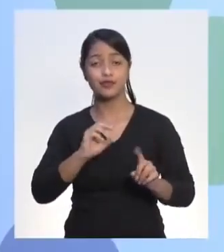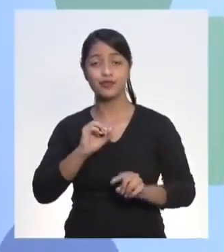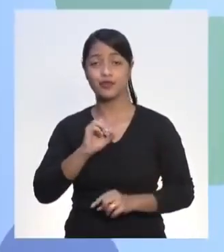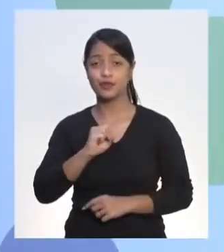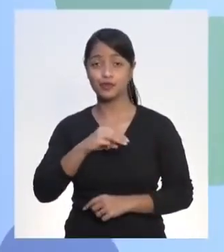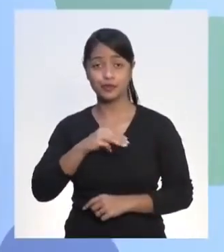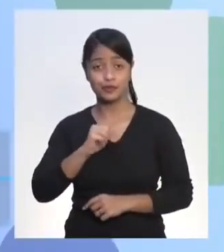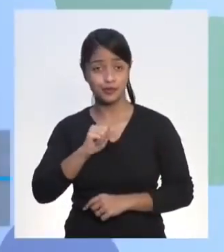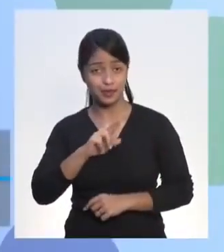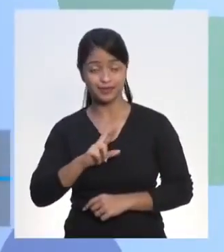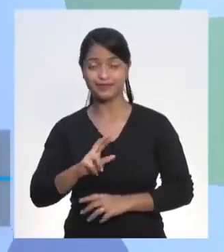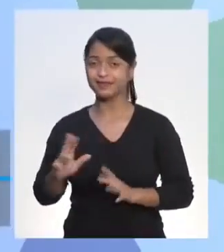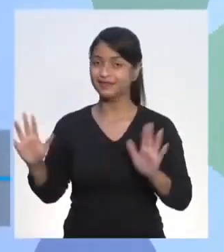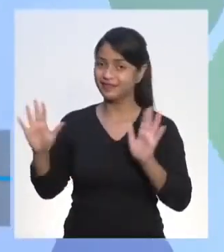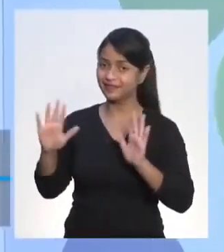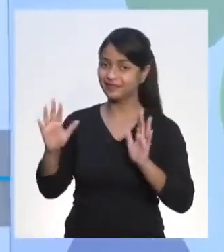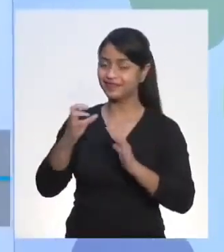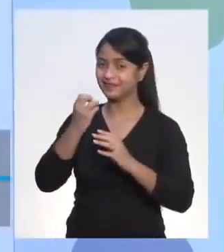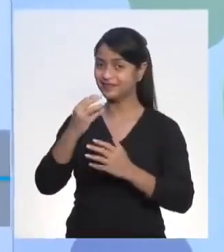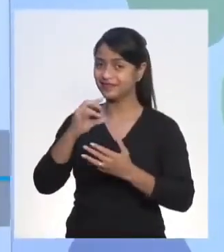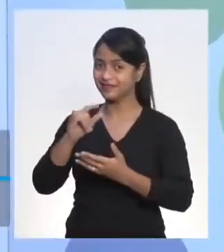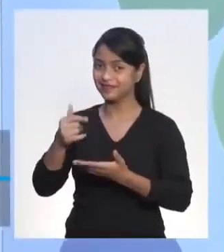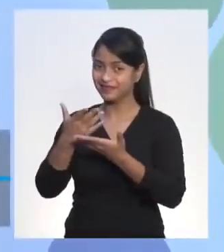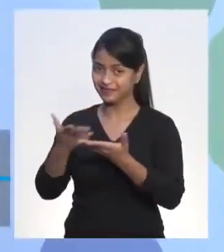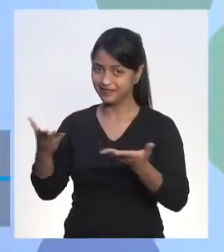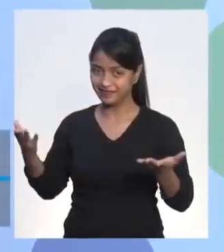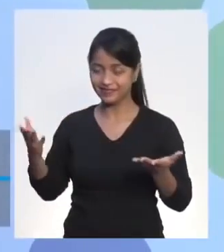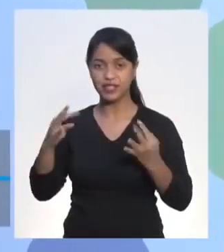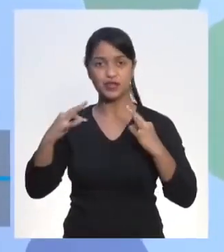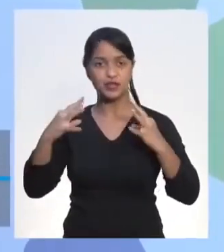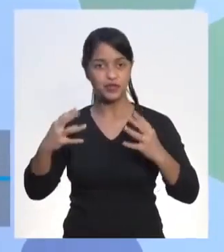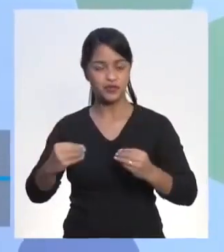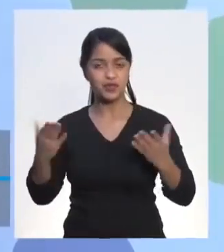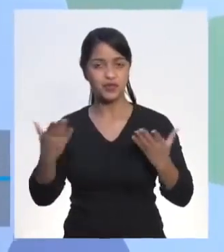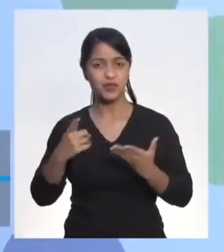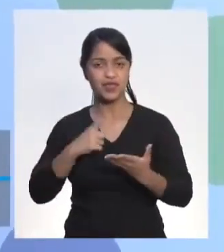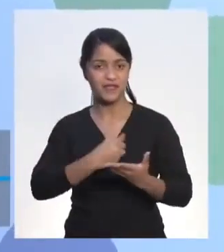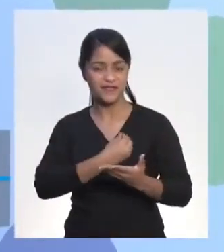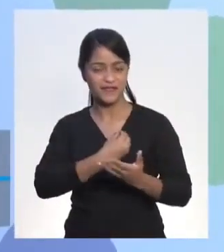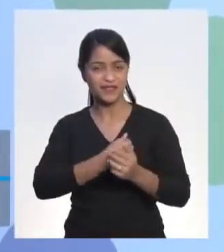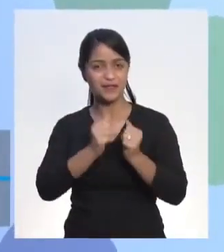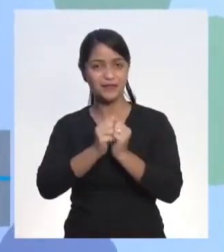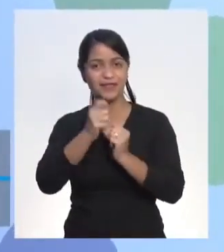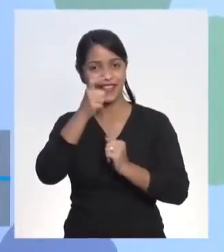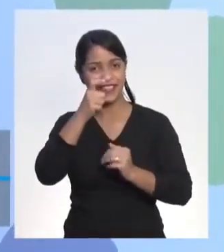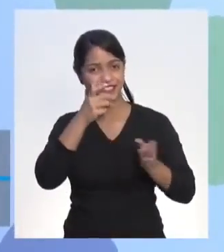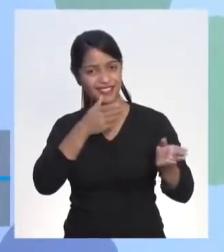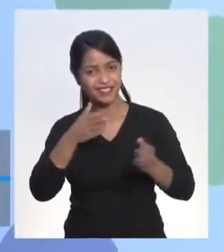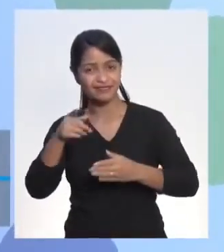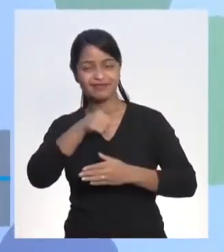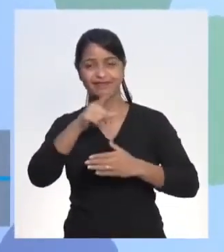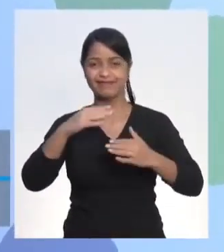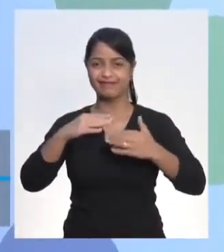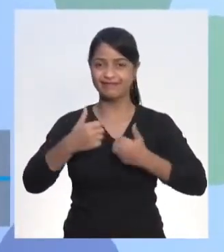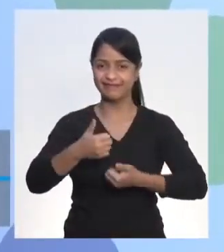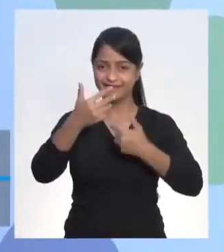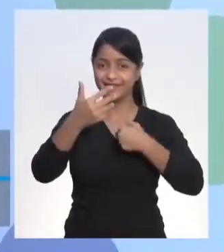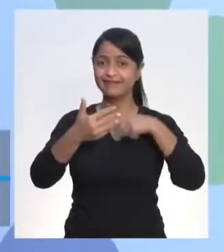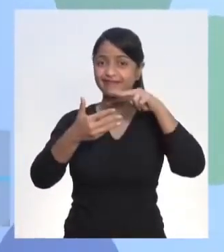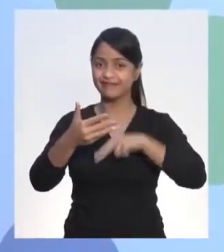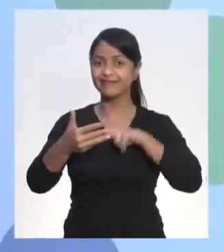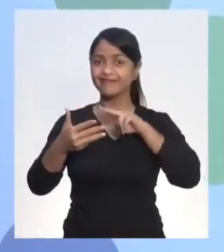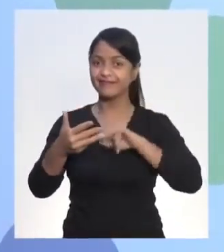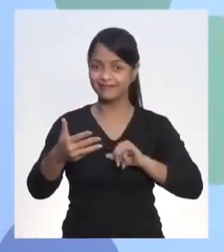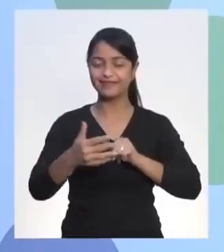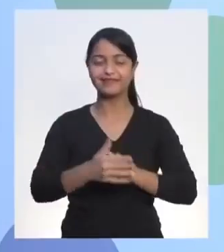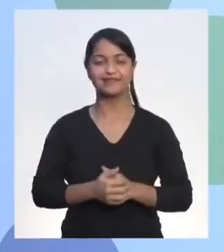bom dia, Jonas, bom dia a todos que nos acompanham aqui pelo Centro de Mídia e Educação de São Paulo. Vou acompanhar o chat aqui, as interações, os comentários que vocês